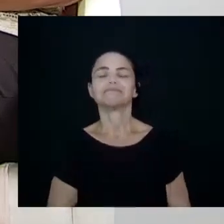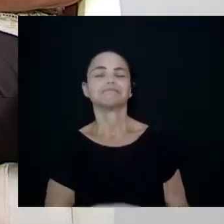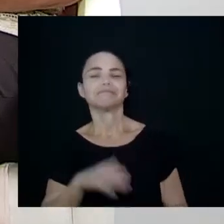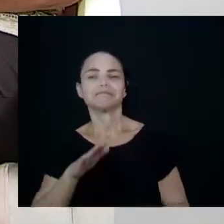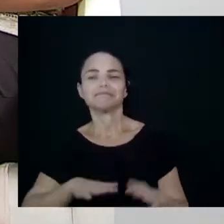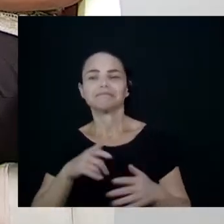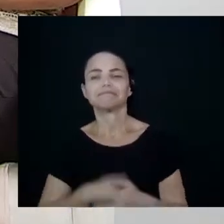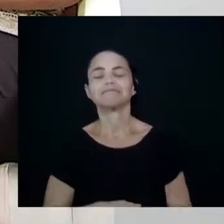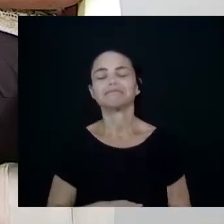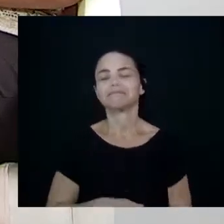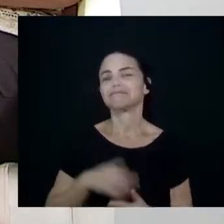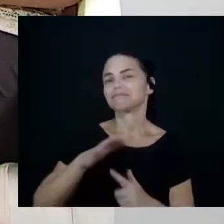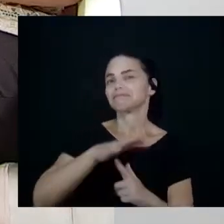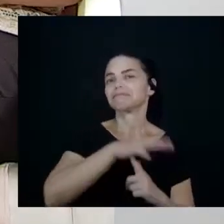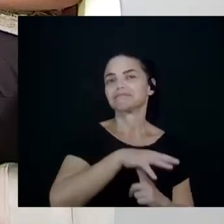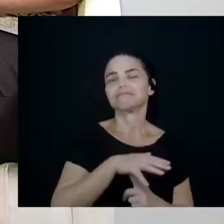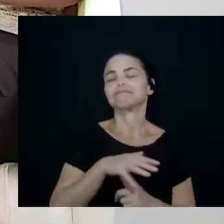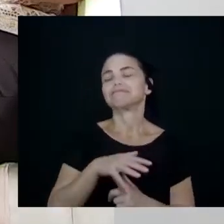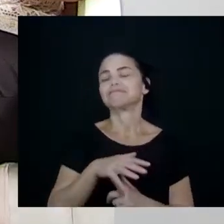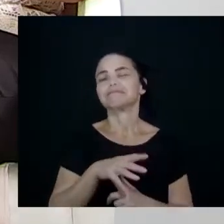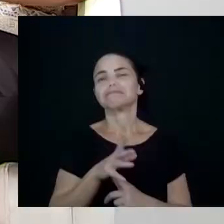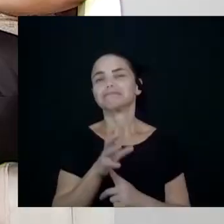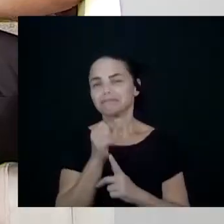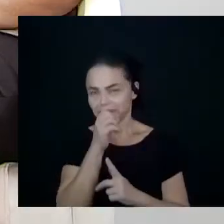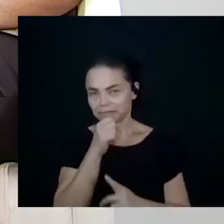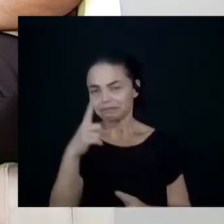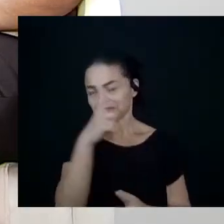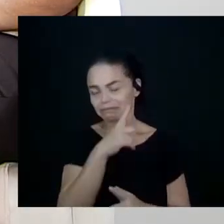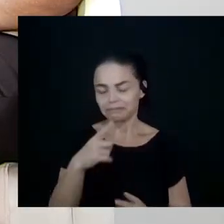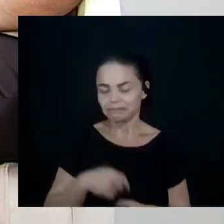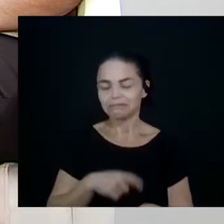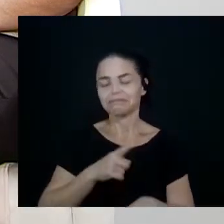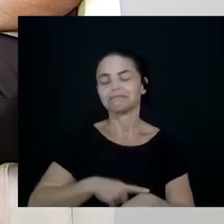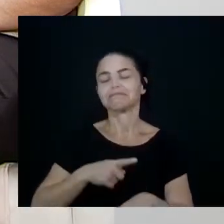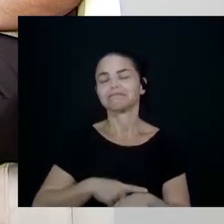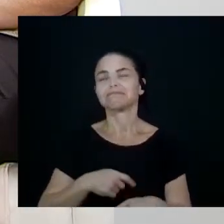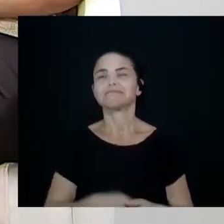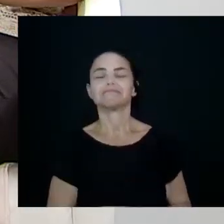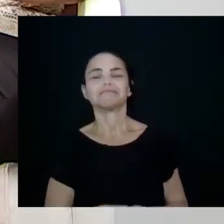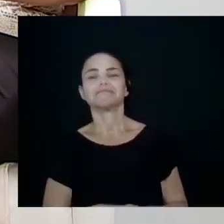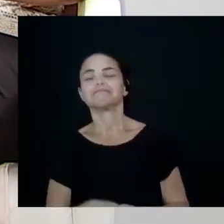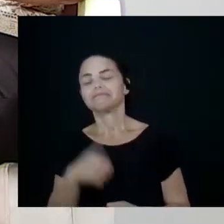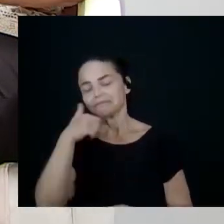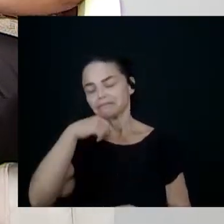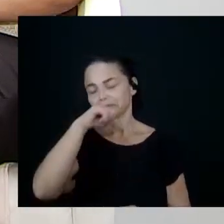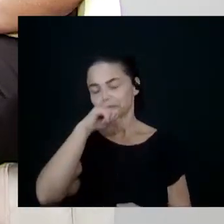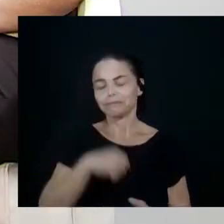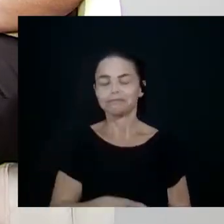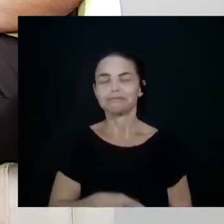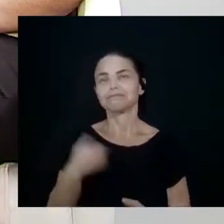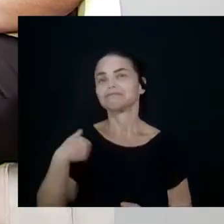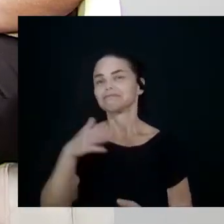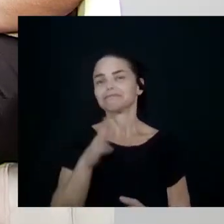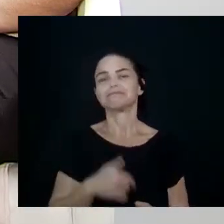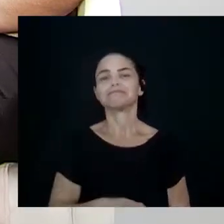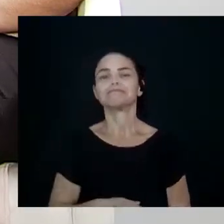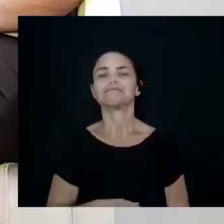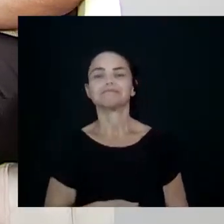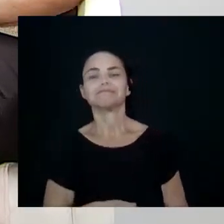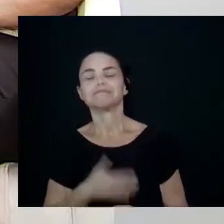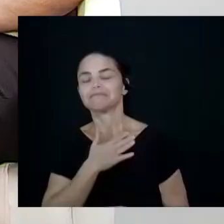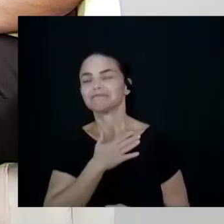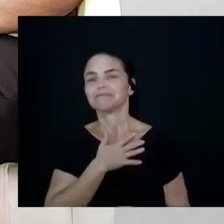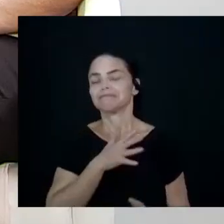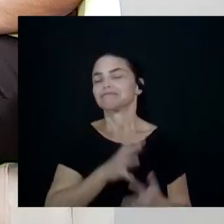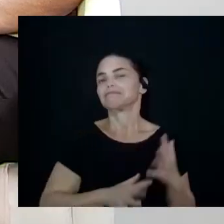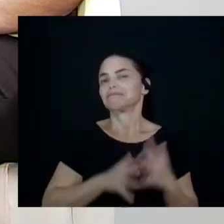às vezes as feiras são de finais de semana, porque é o momento que as mães podem estar indo. Então, para